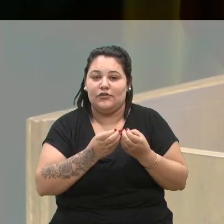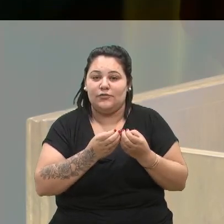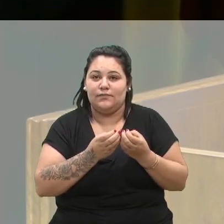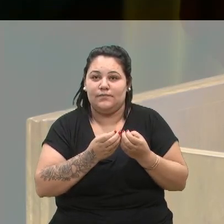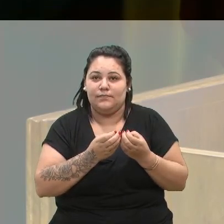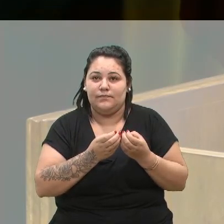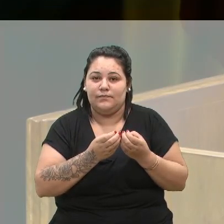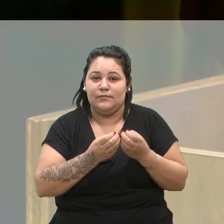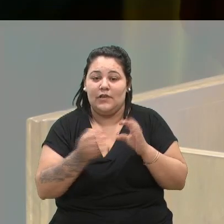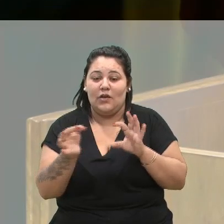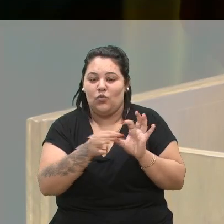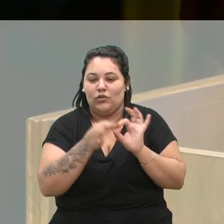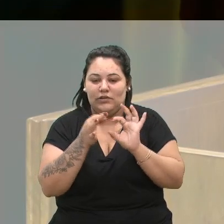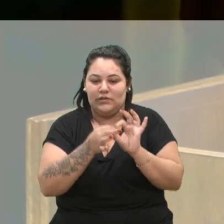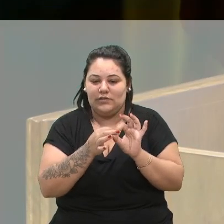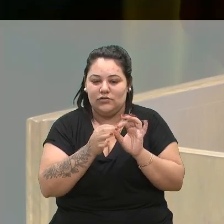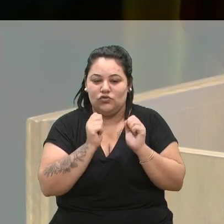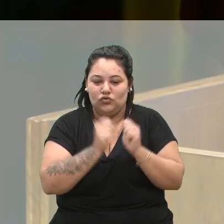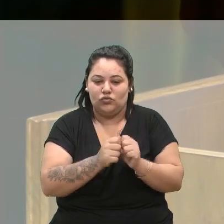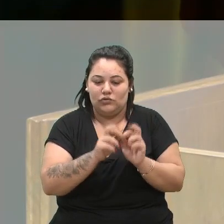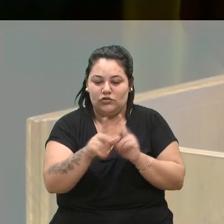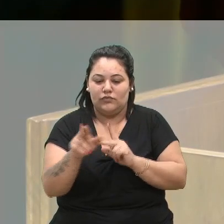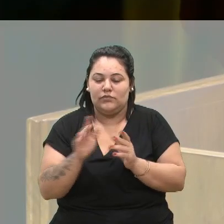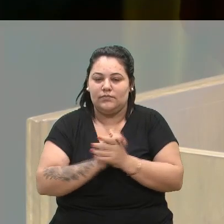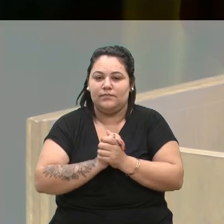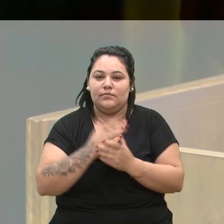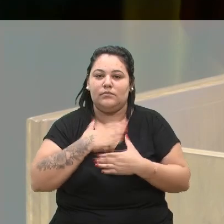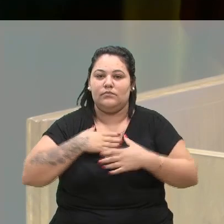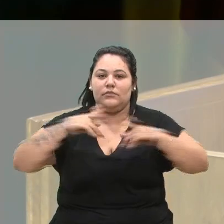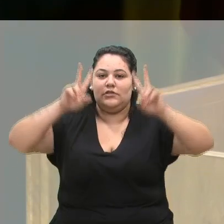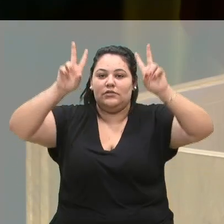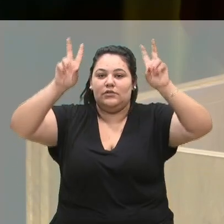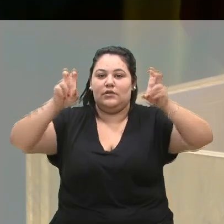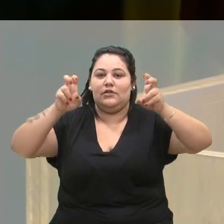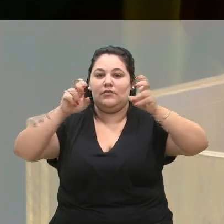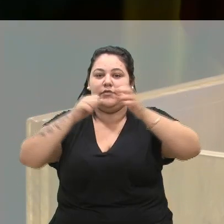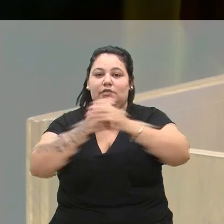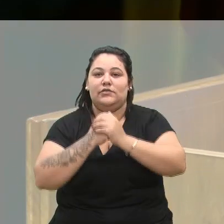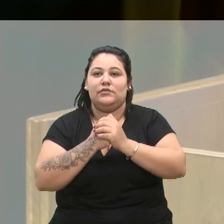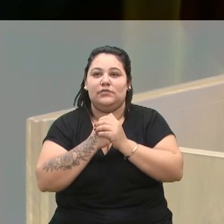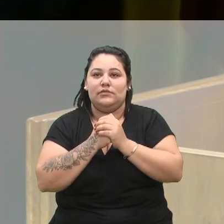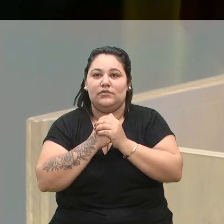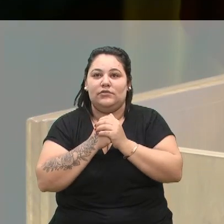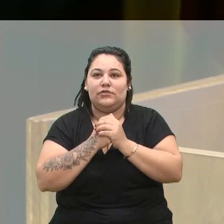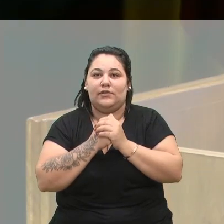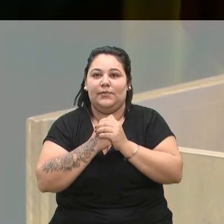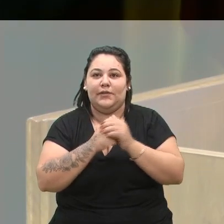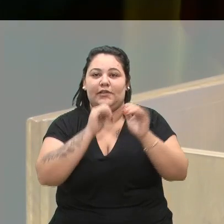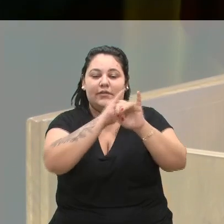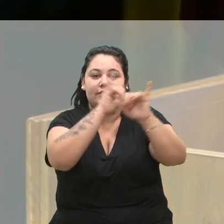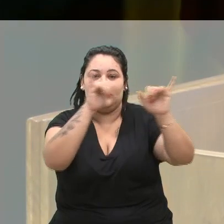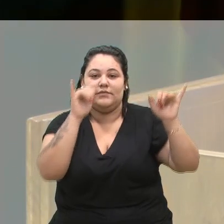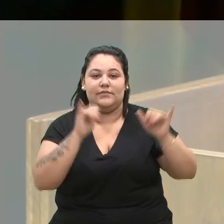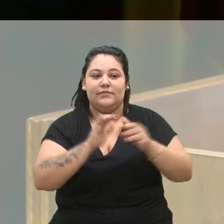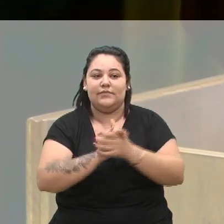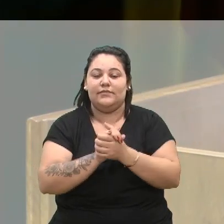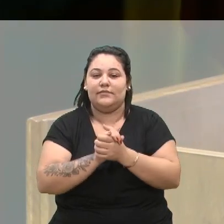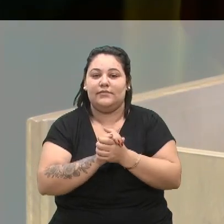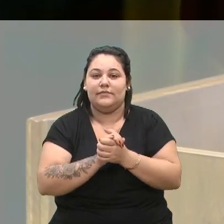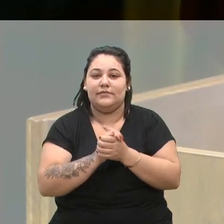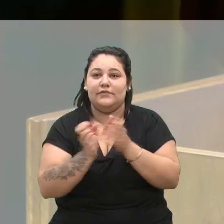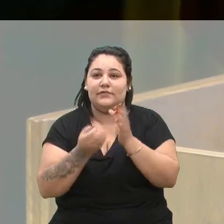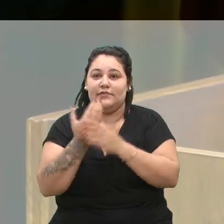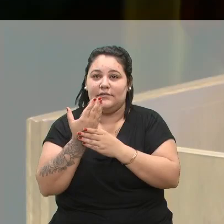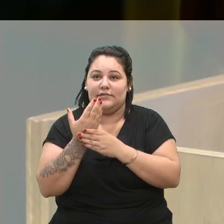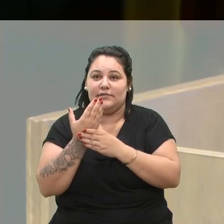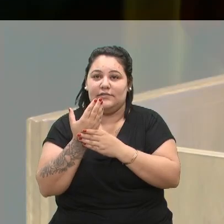suas diferenças. O meu lema de campanha, o meu slogan, foi gerado voltando